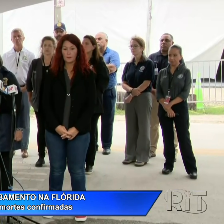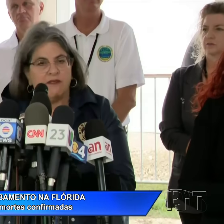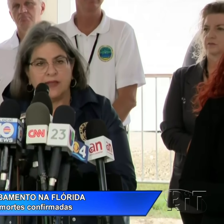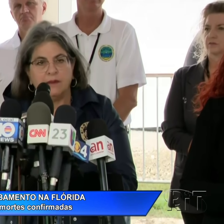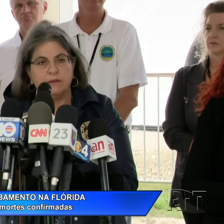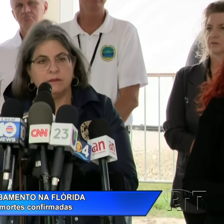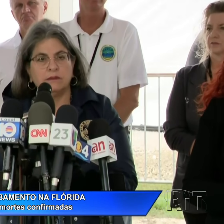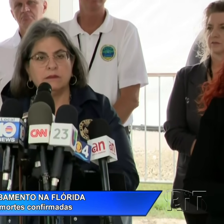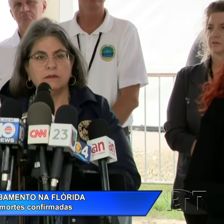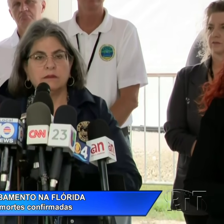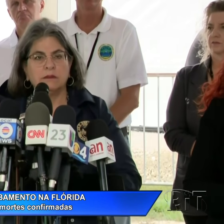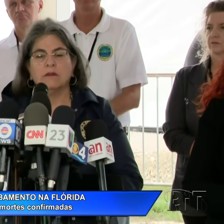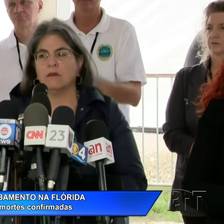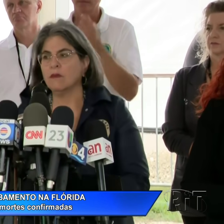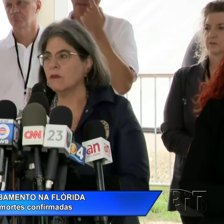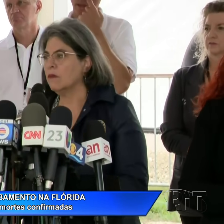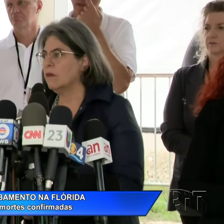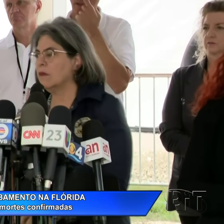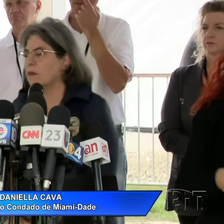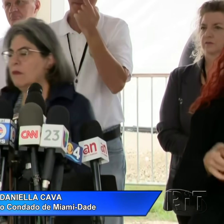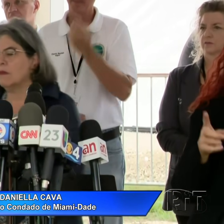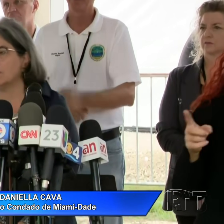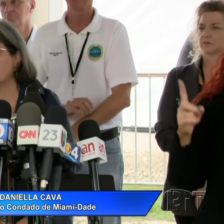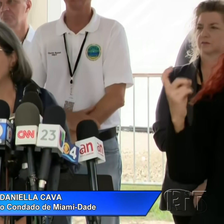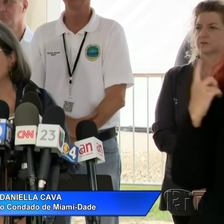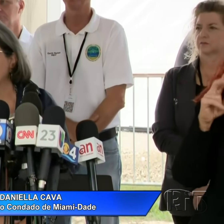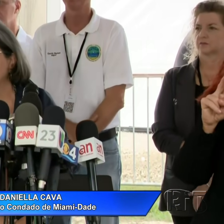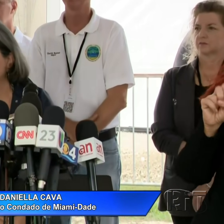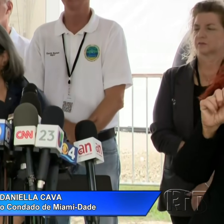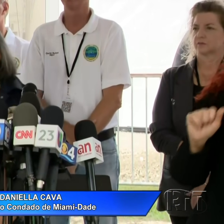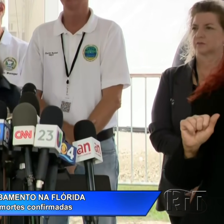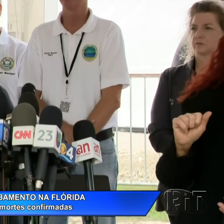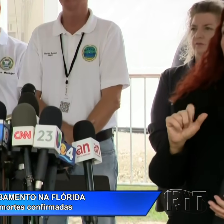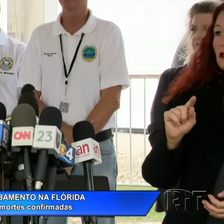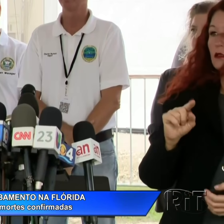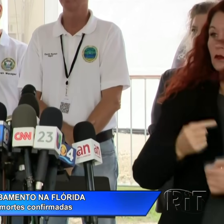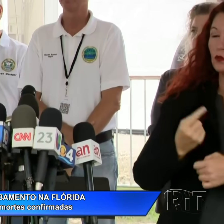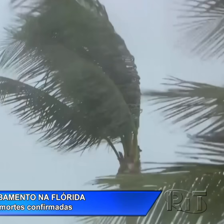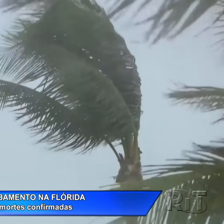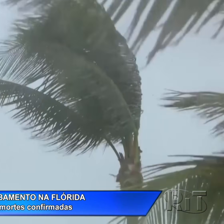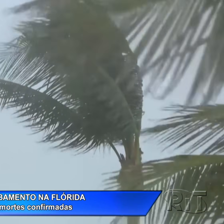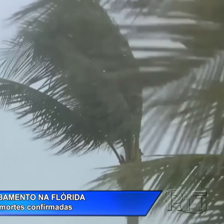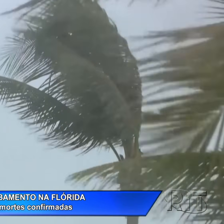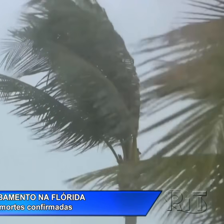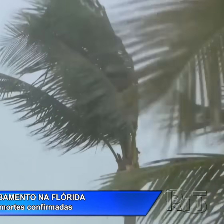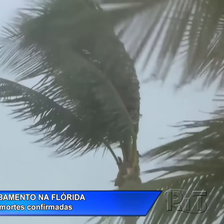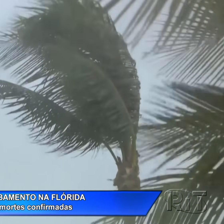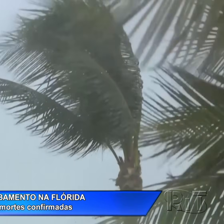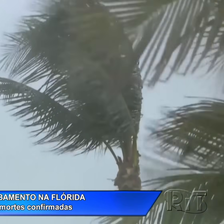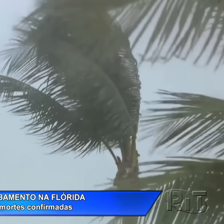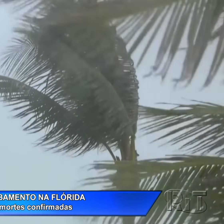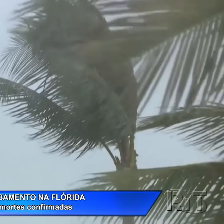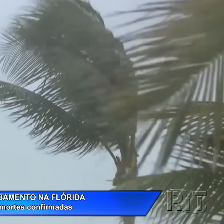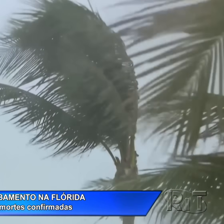o momento, 191 pessoas foram contabilizadas e relatos dão conta de 113 desaparecidos.